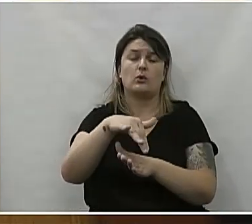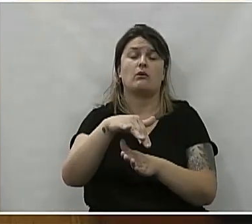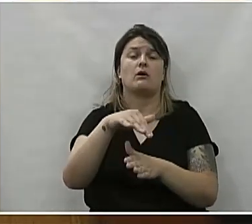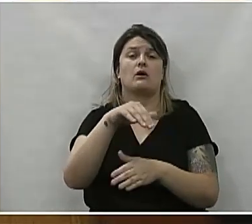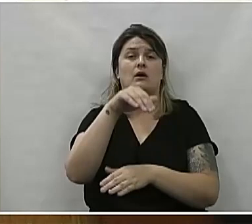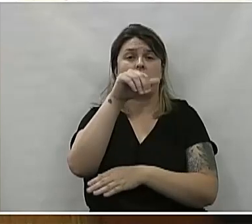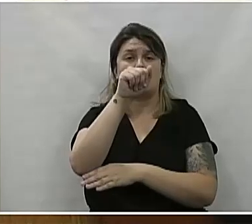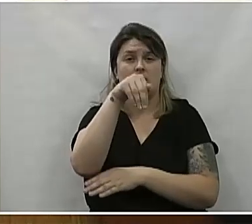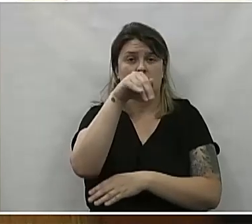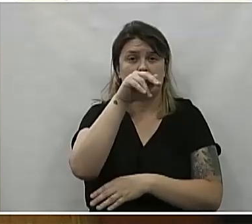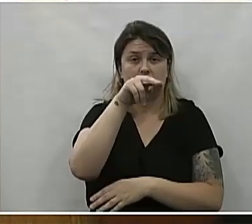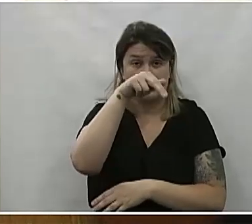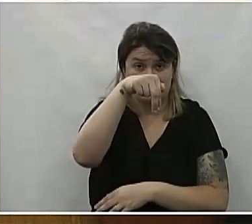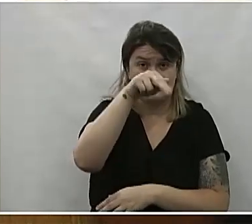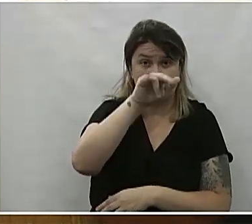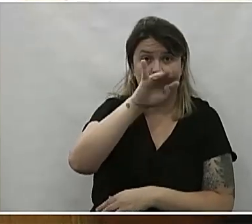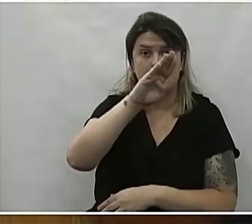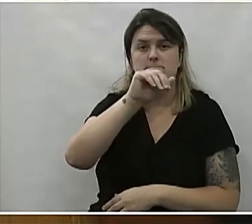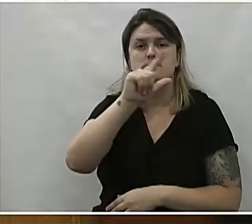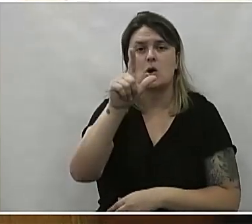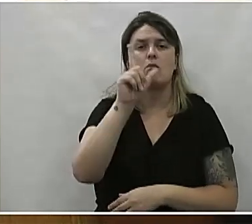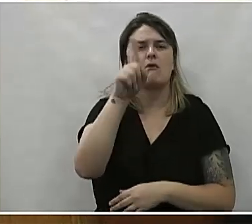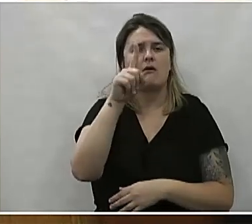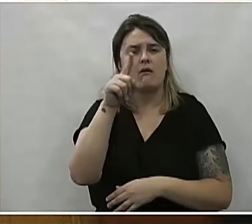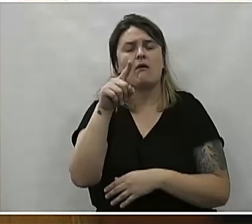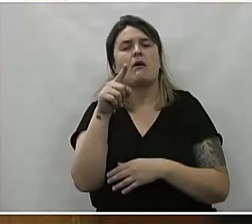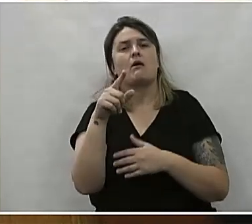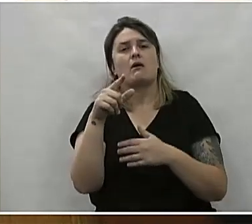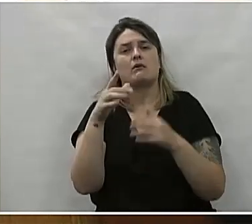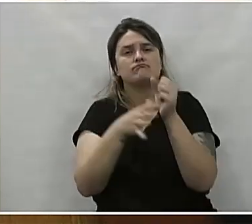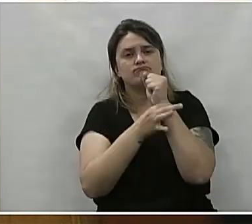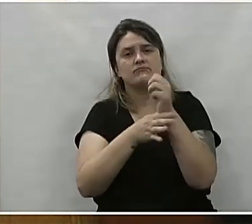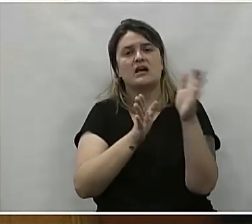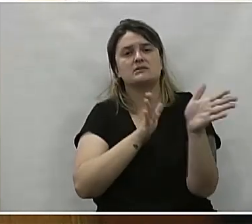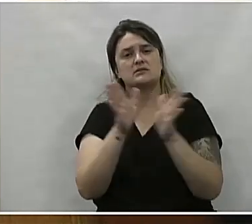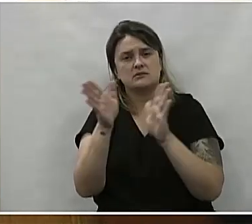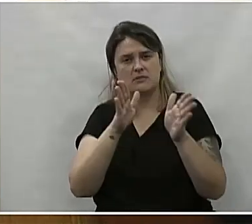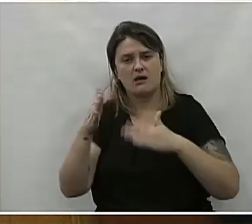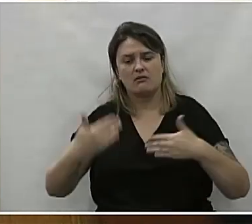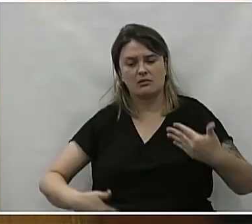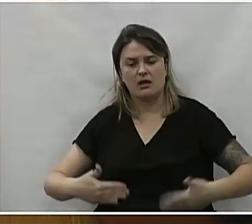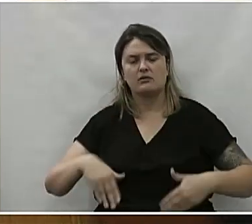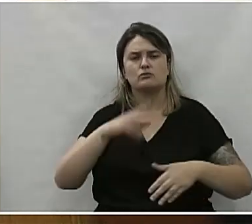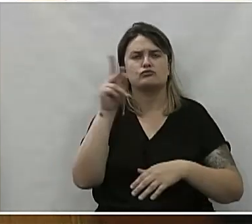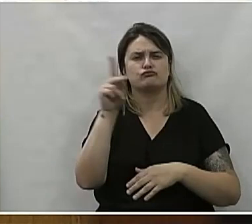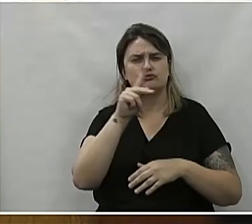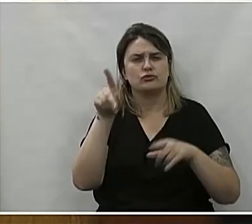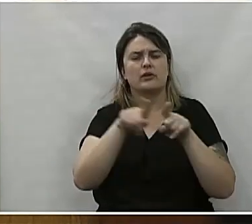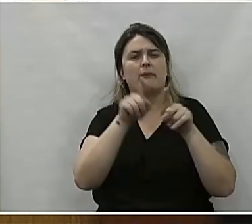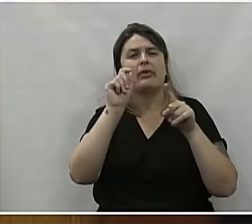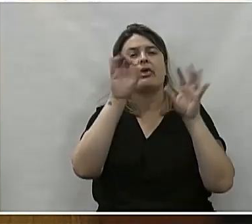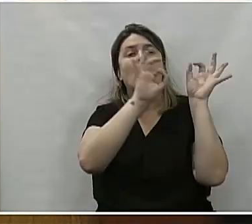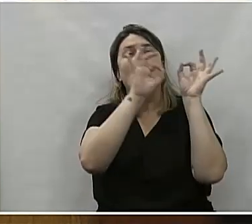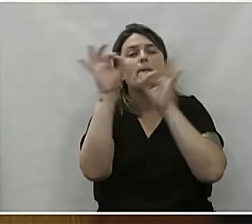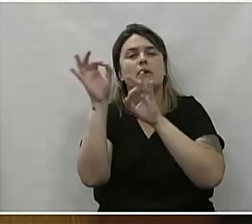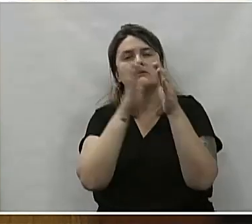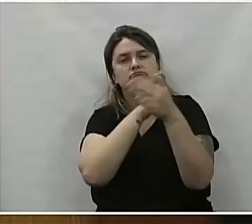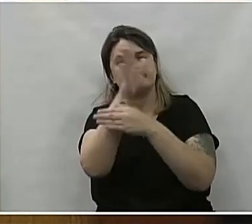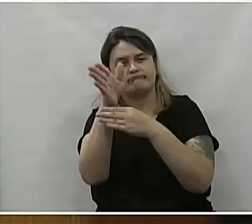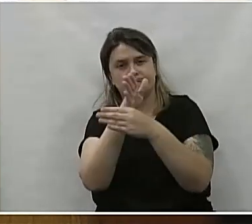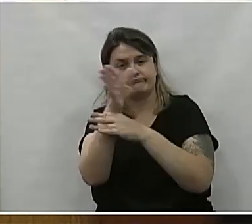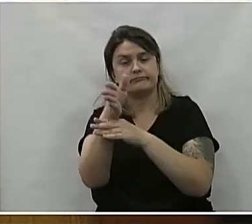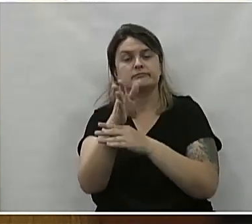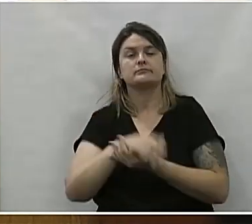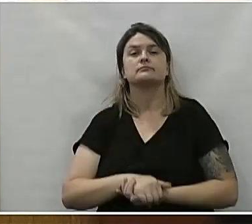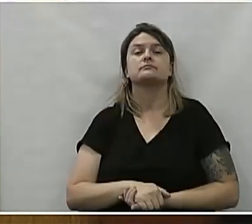Aníbal Manfrone é essencial não apenas para garantir a acessibilidade de atletas Treinadores e espectadoras que frequentarão o